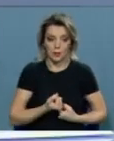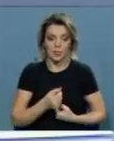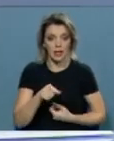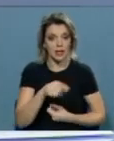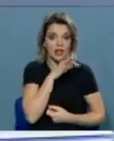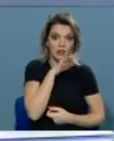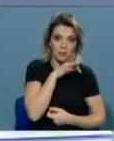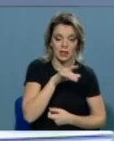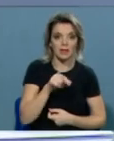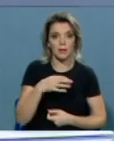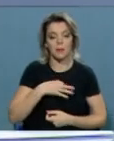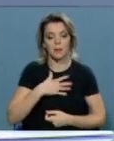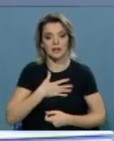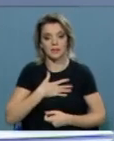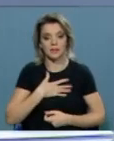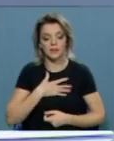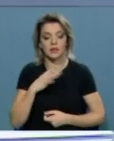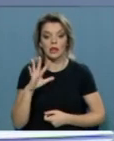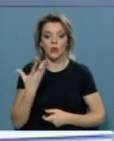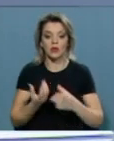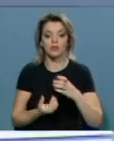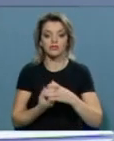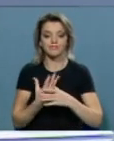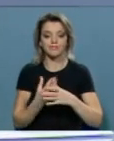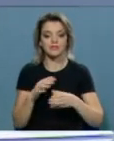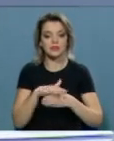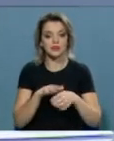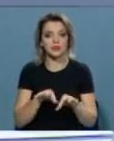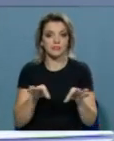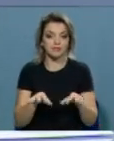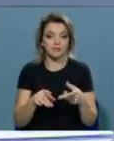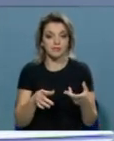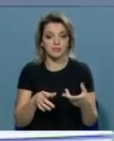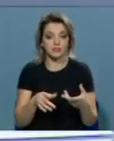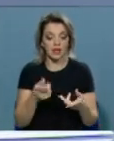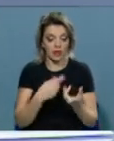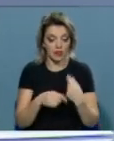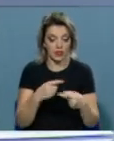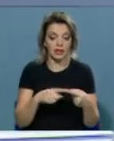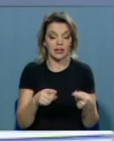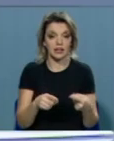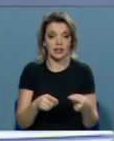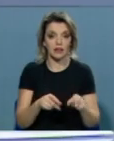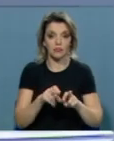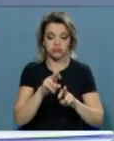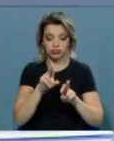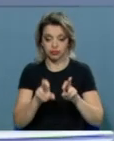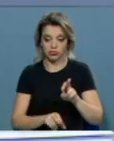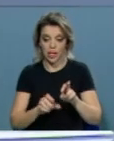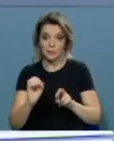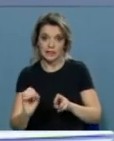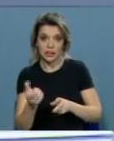flex as famílias e nesses e nas empresas e quando surgiu o cartão gramado com almoço em que as vendas que entraram em muitos de vou separar zero